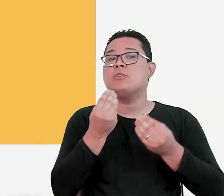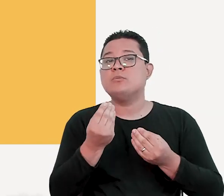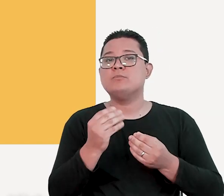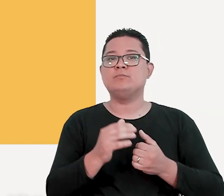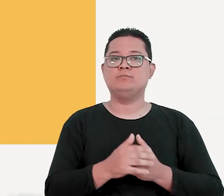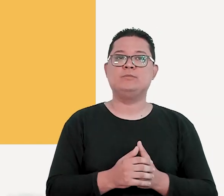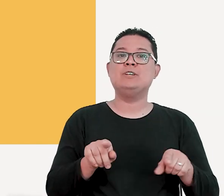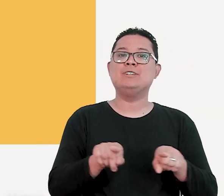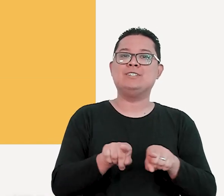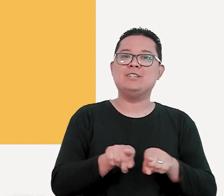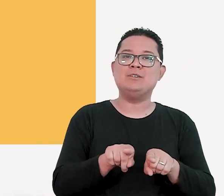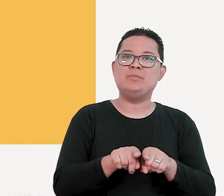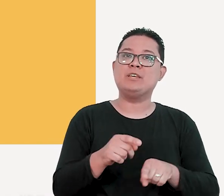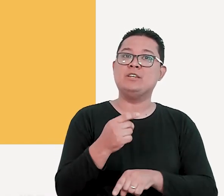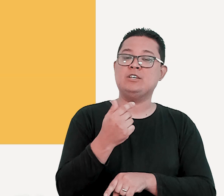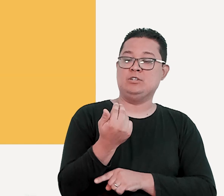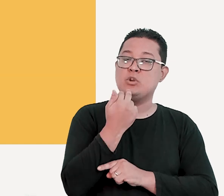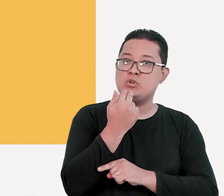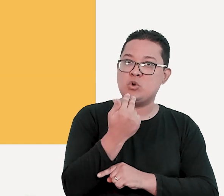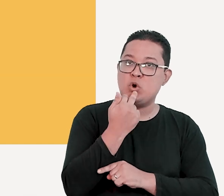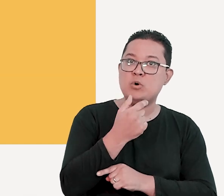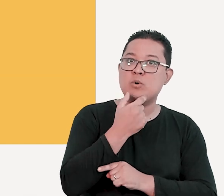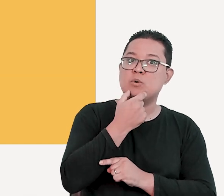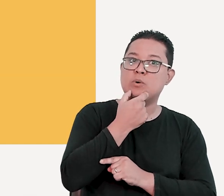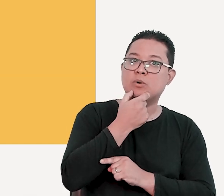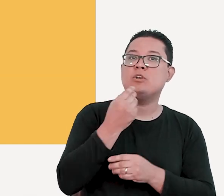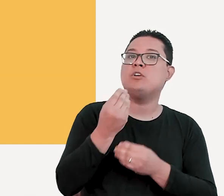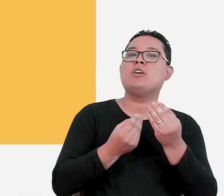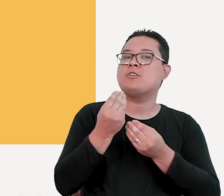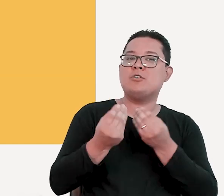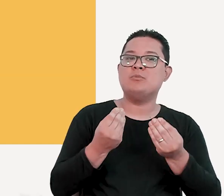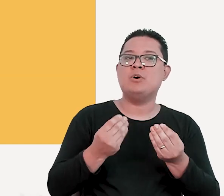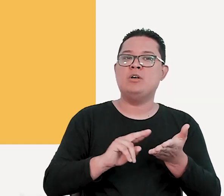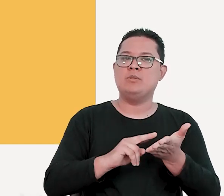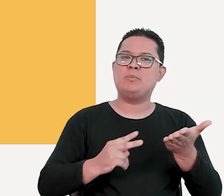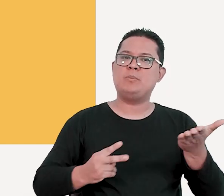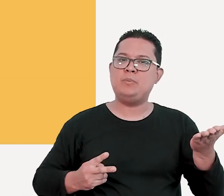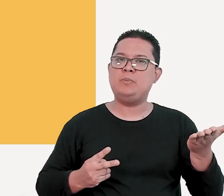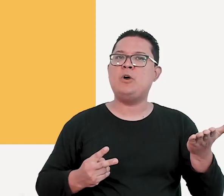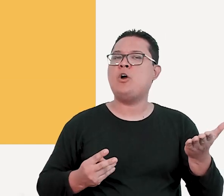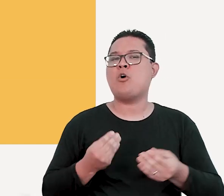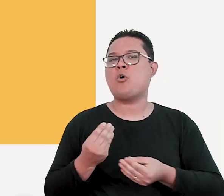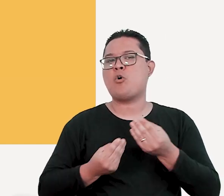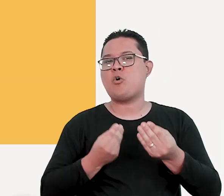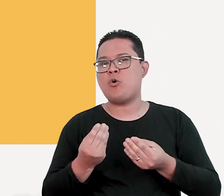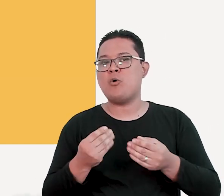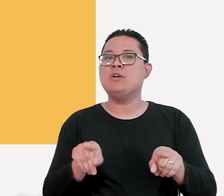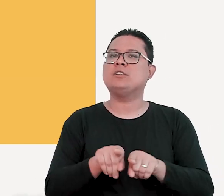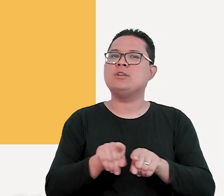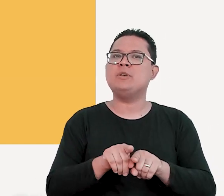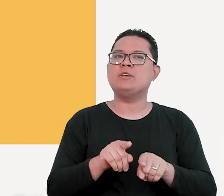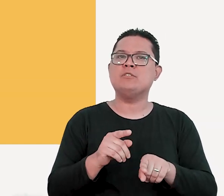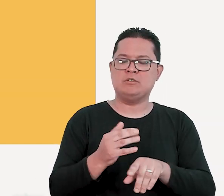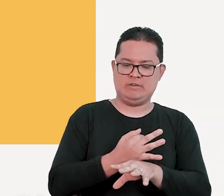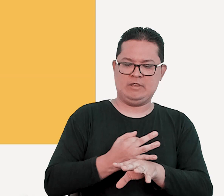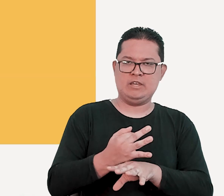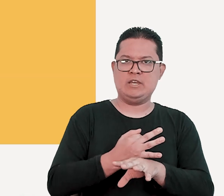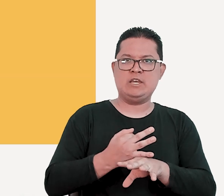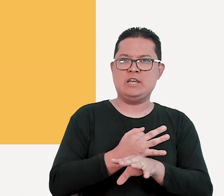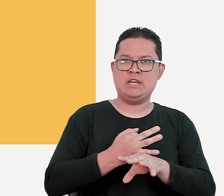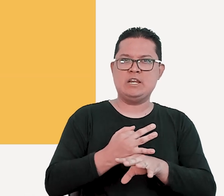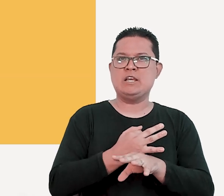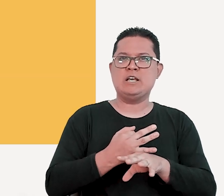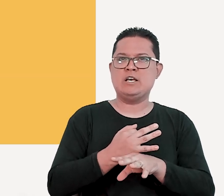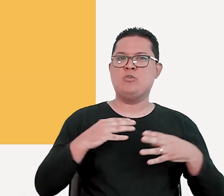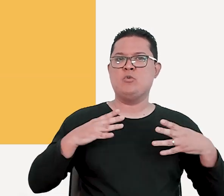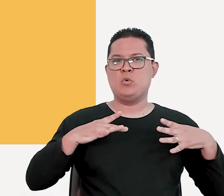inglês, sobre os feriados, que são muito importantes e a gente sempre adora. E eu vou dar umas dicas de posicionamento no